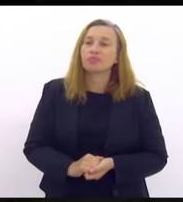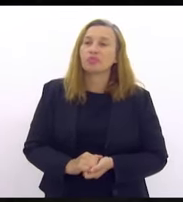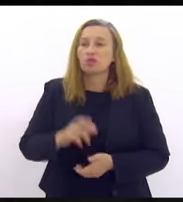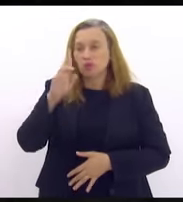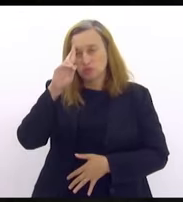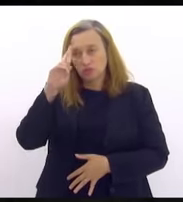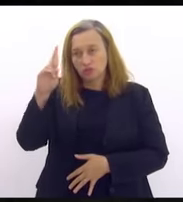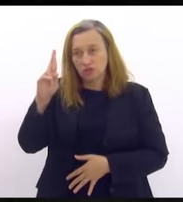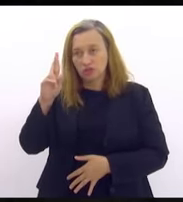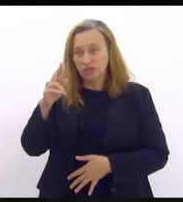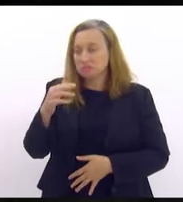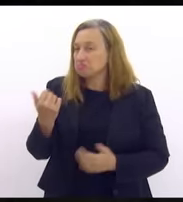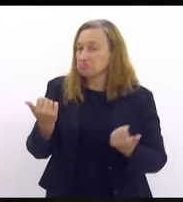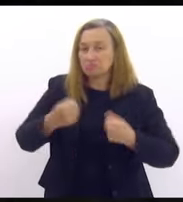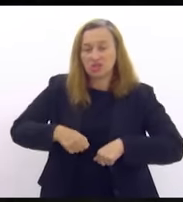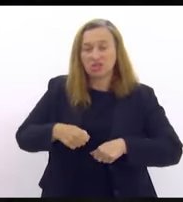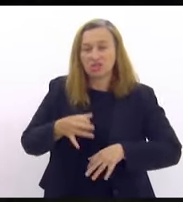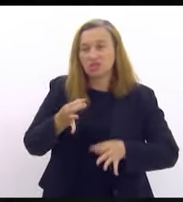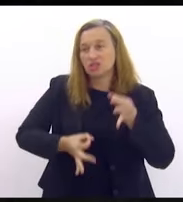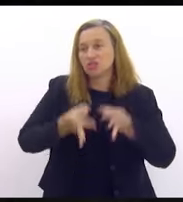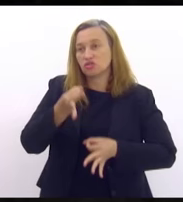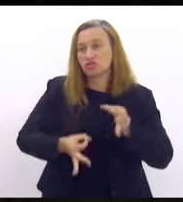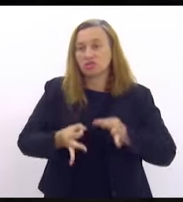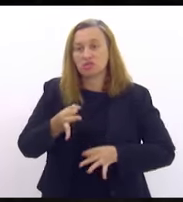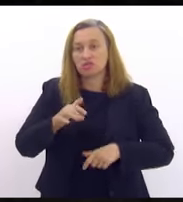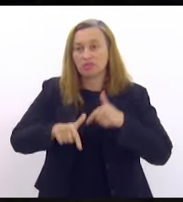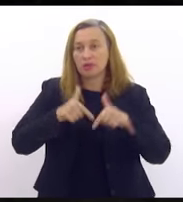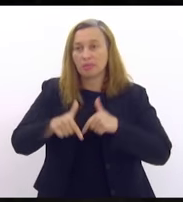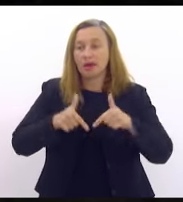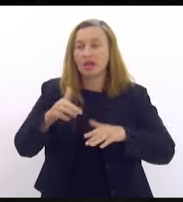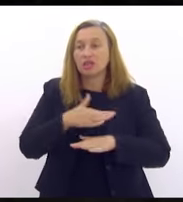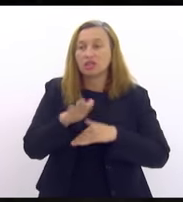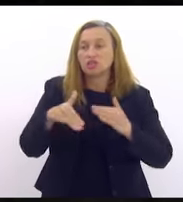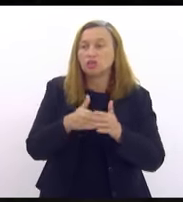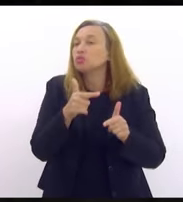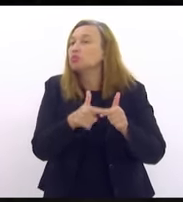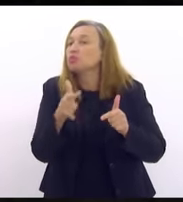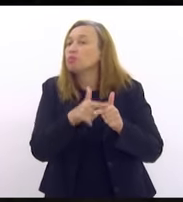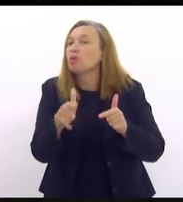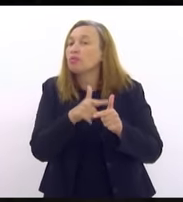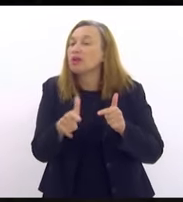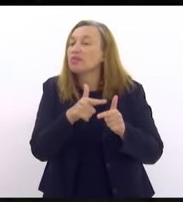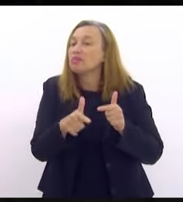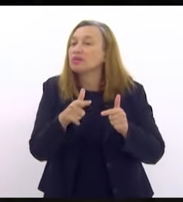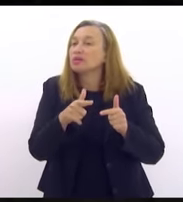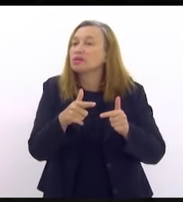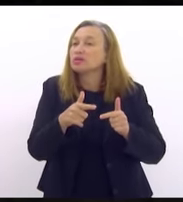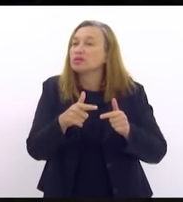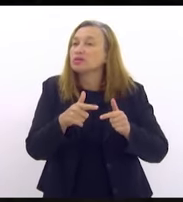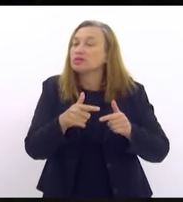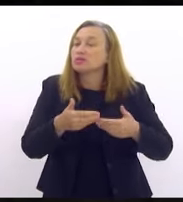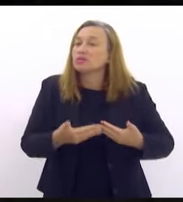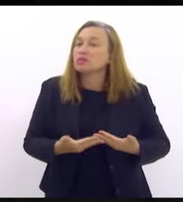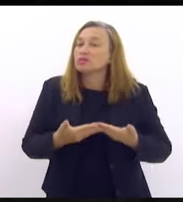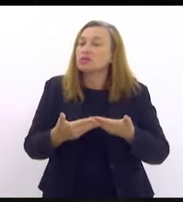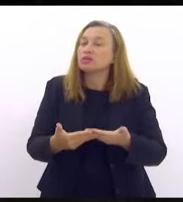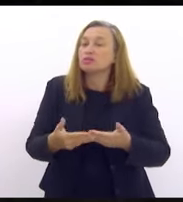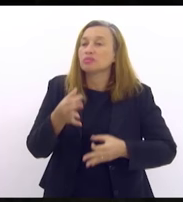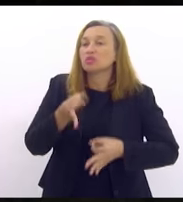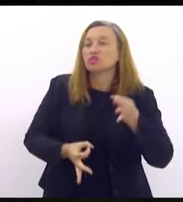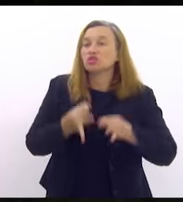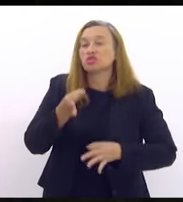da Justiça do Trabalho porque ele pratica autotutela e todos os problemas são levados para paraa justiça do